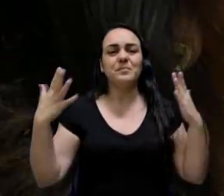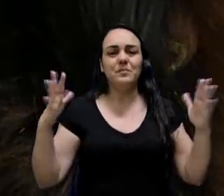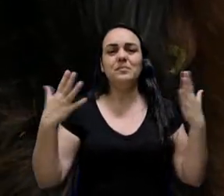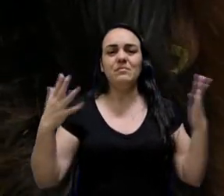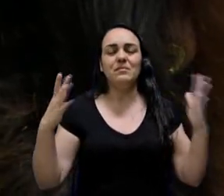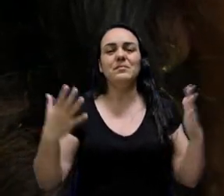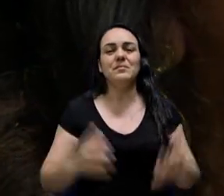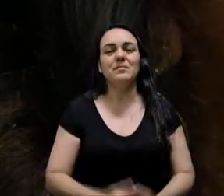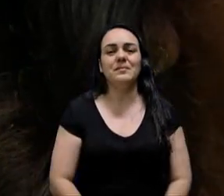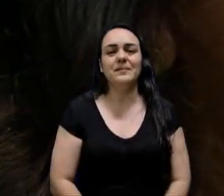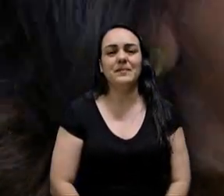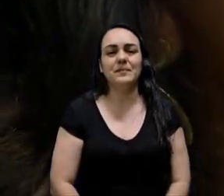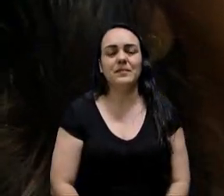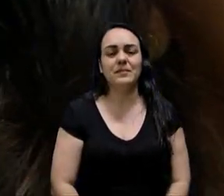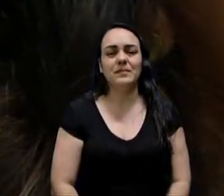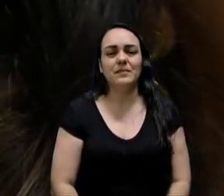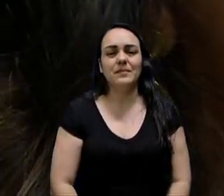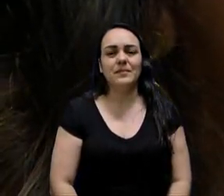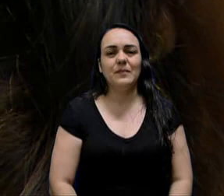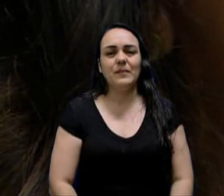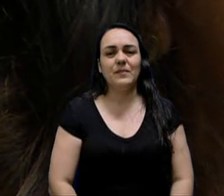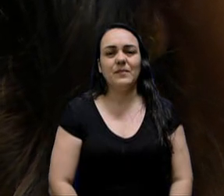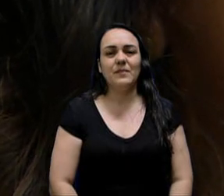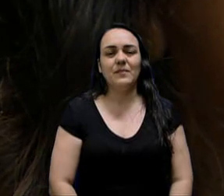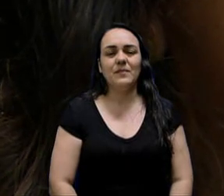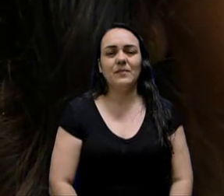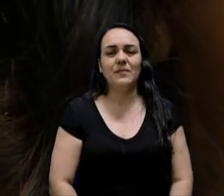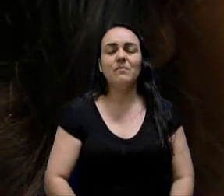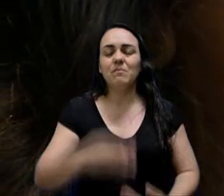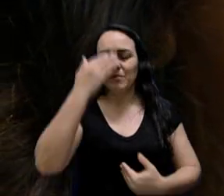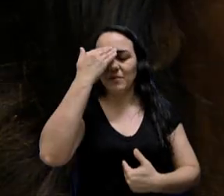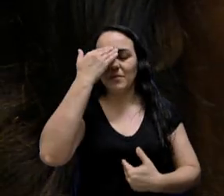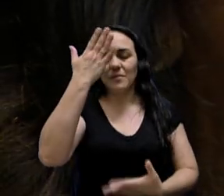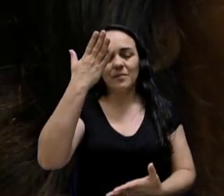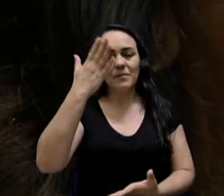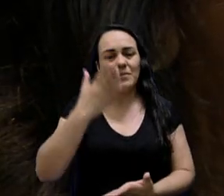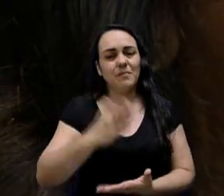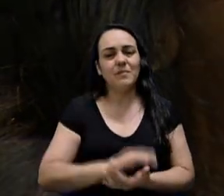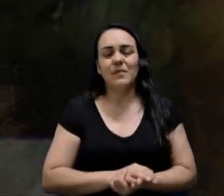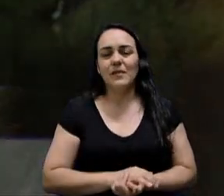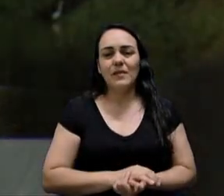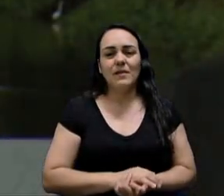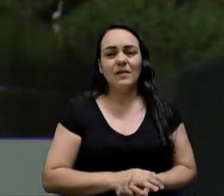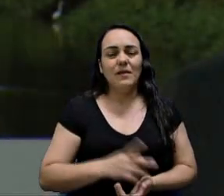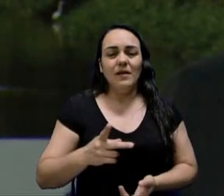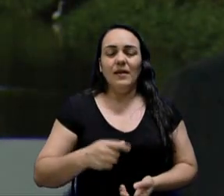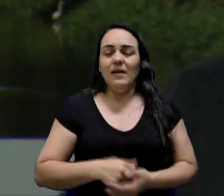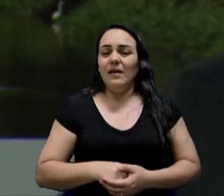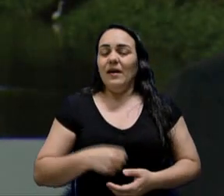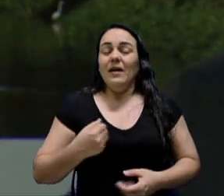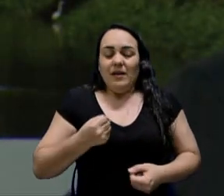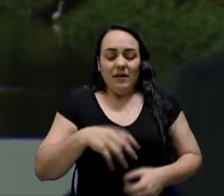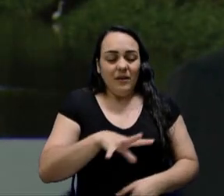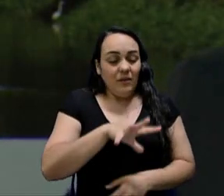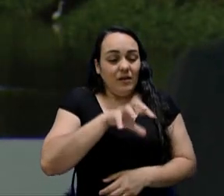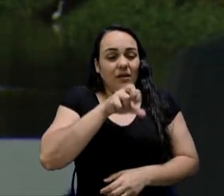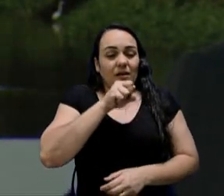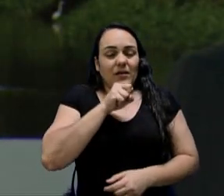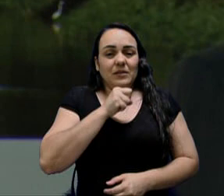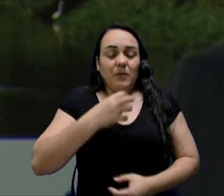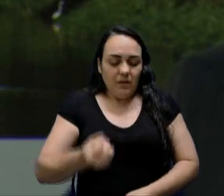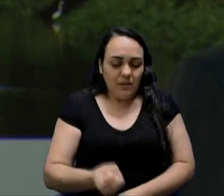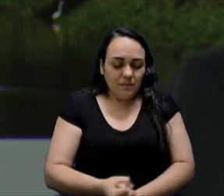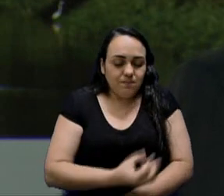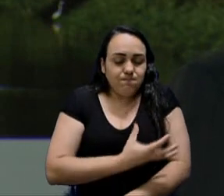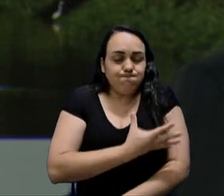Obrigado. Essa pausa para respirar é importante.